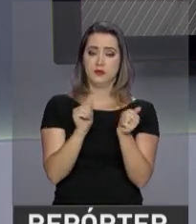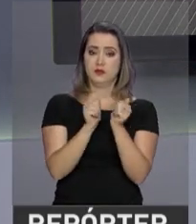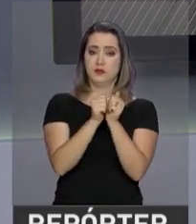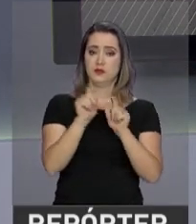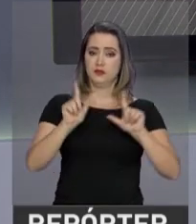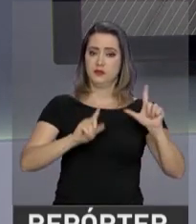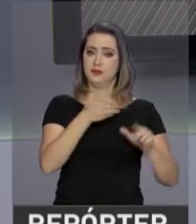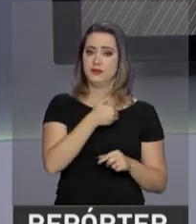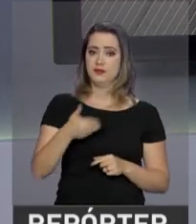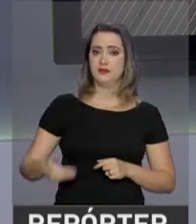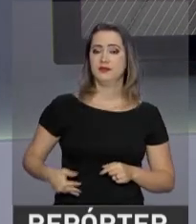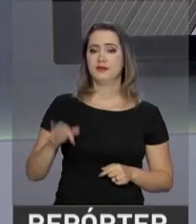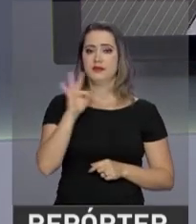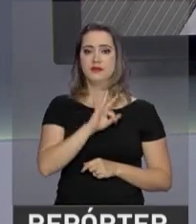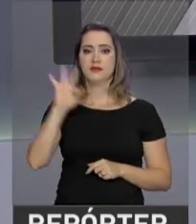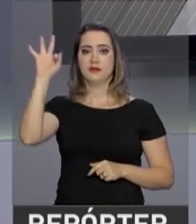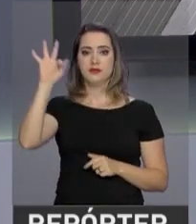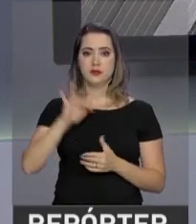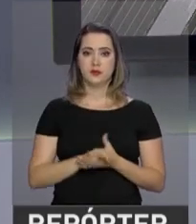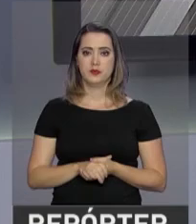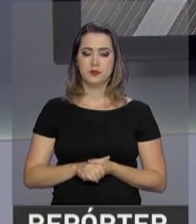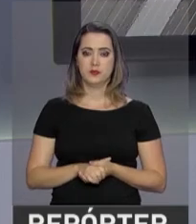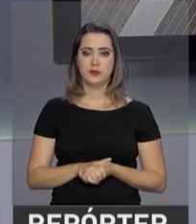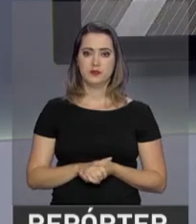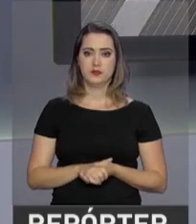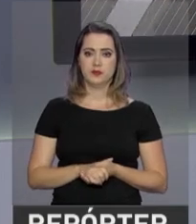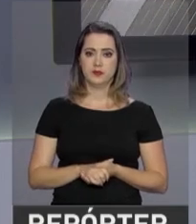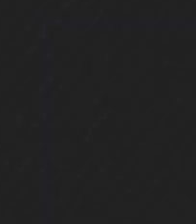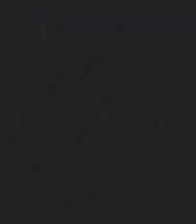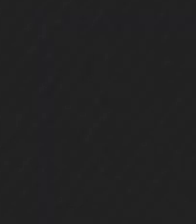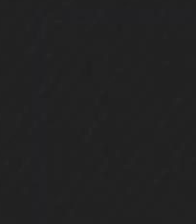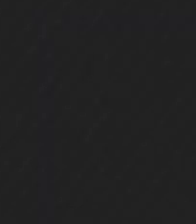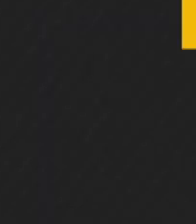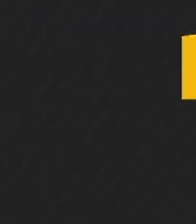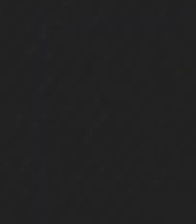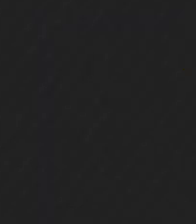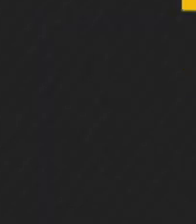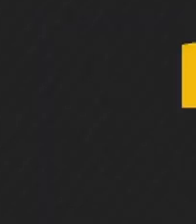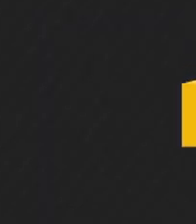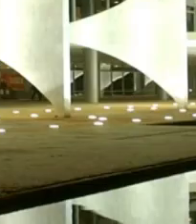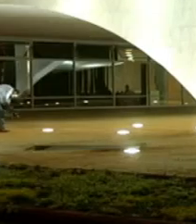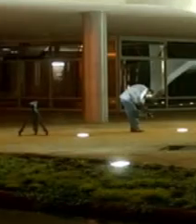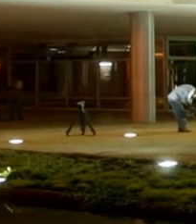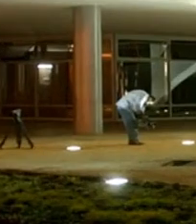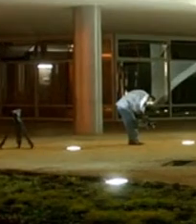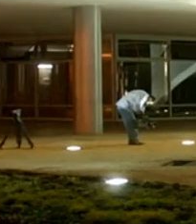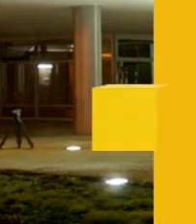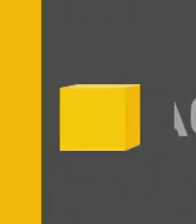continue com a gente aqui na NBR, a TV do Governo Federal.